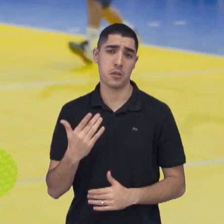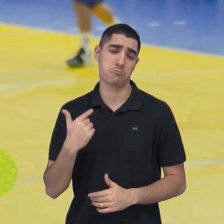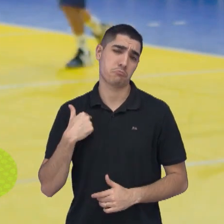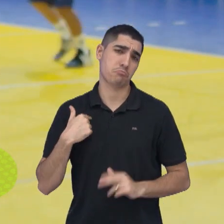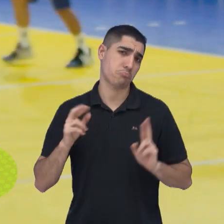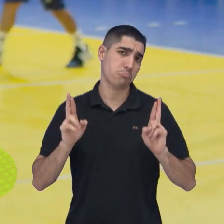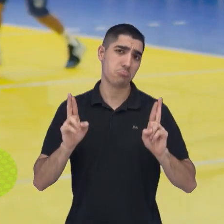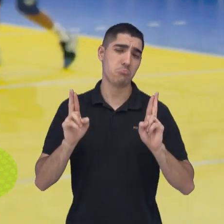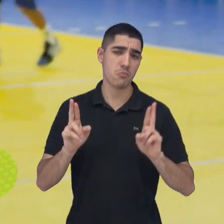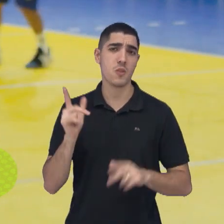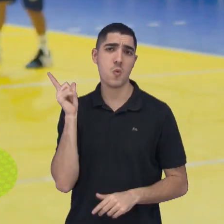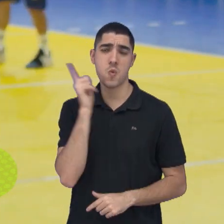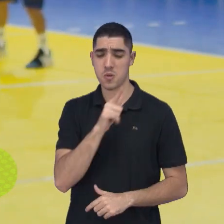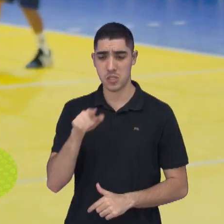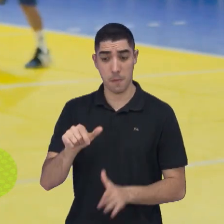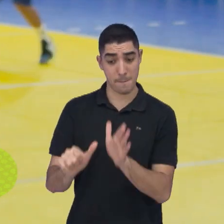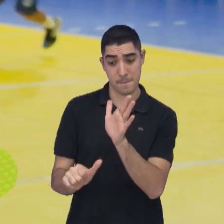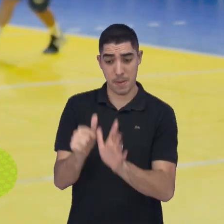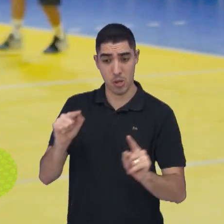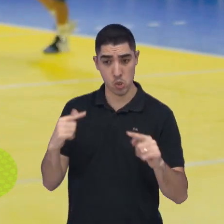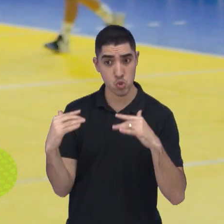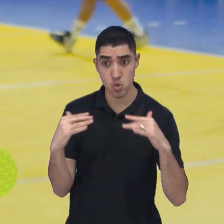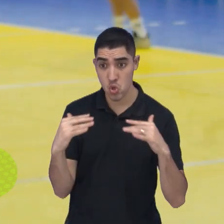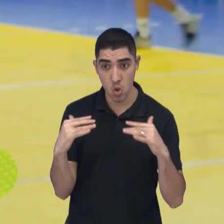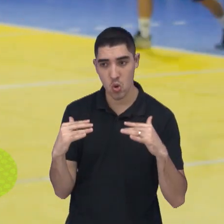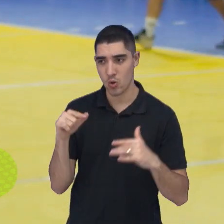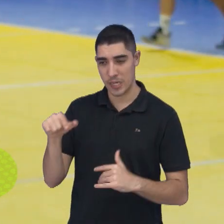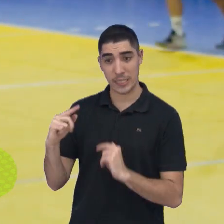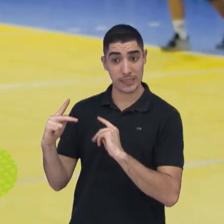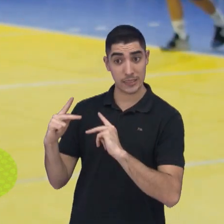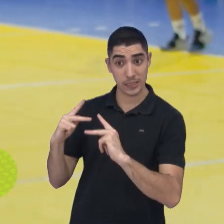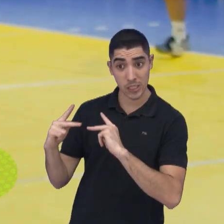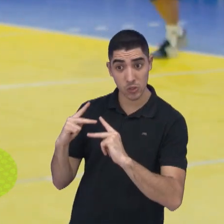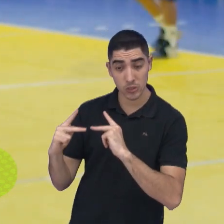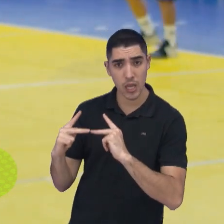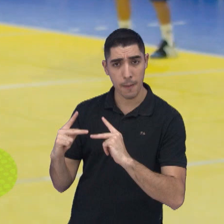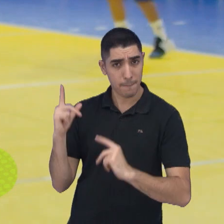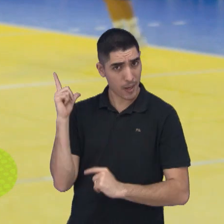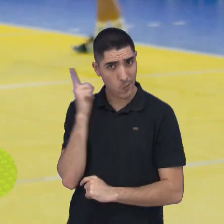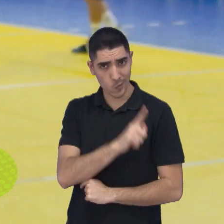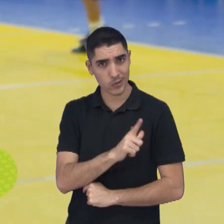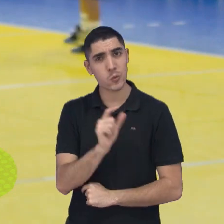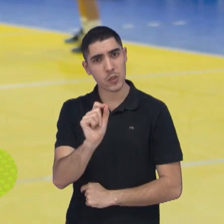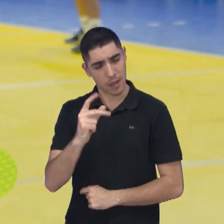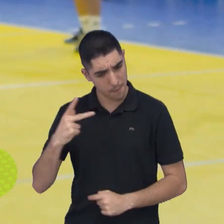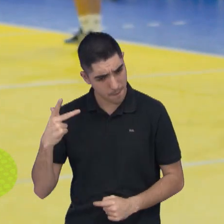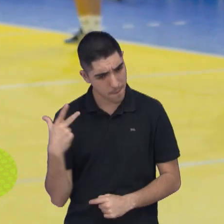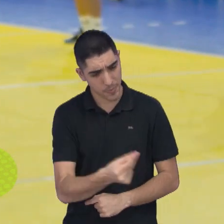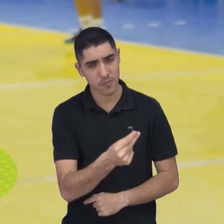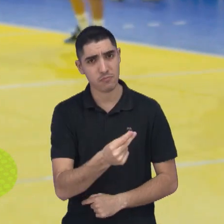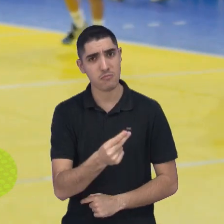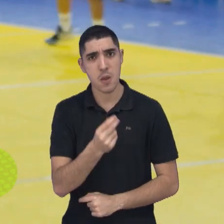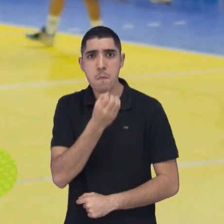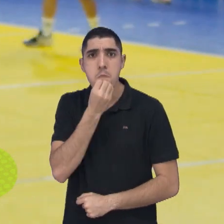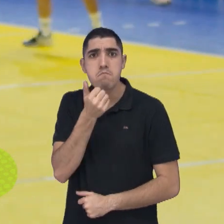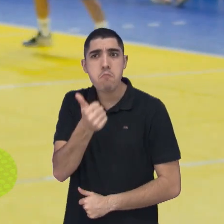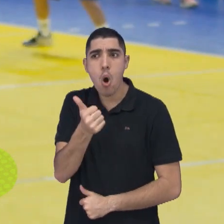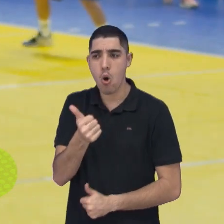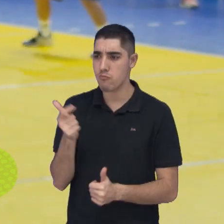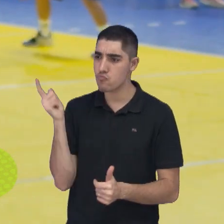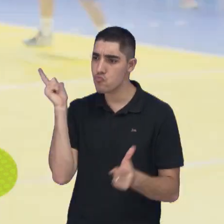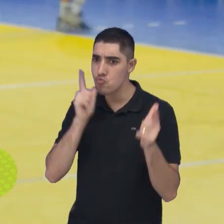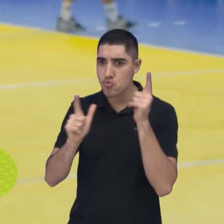é fazer realmente um jogo de estreia lá com o time, que seja um bom jogo acima de tudo, né? Que tenha boa qualidade, que seja um